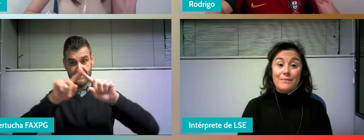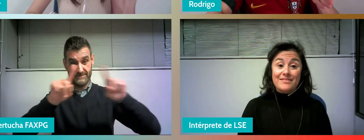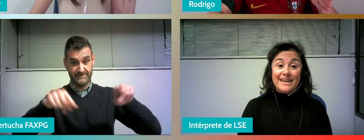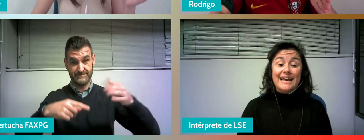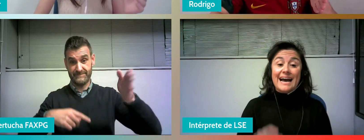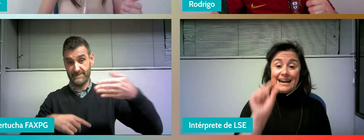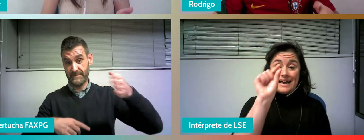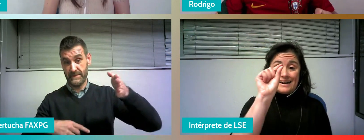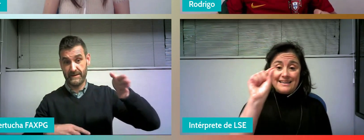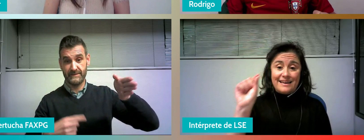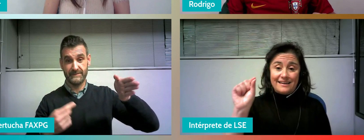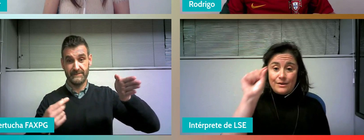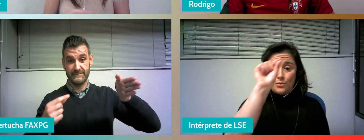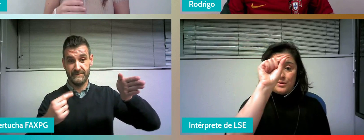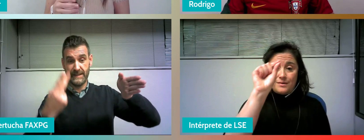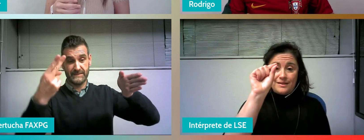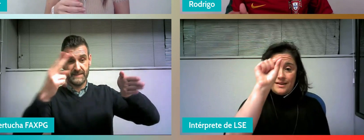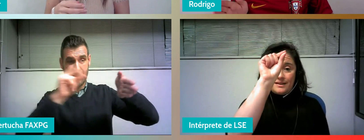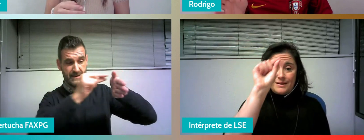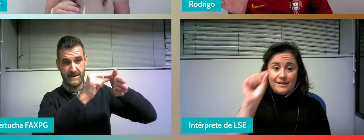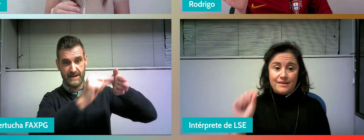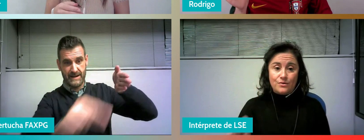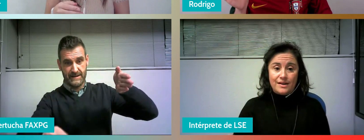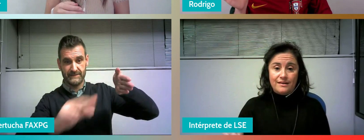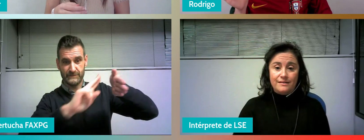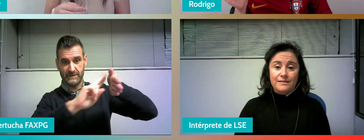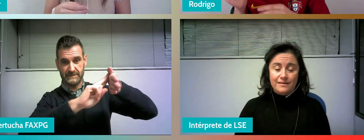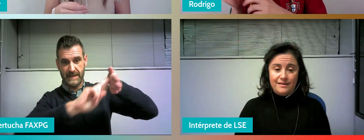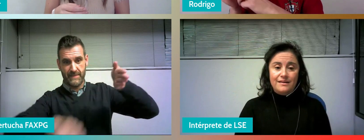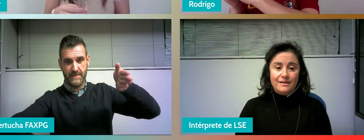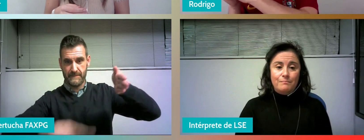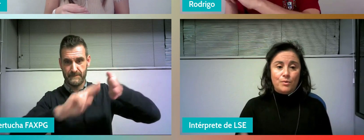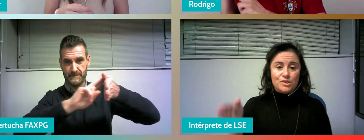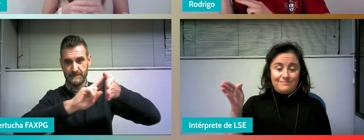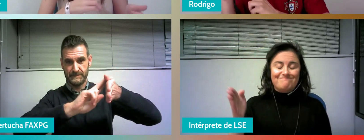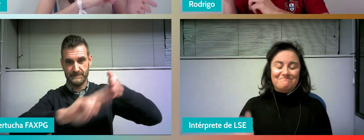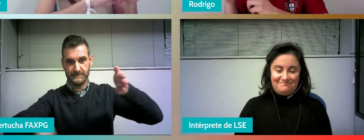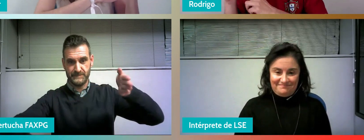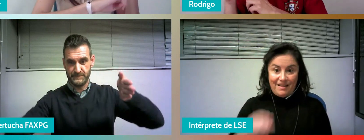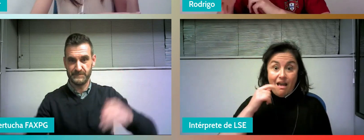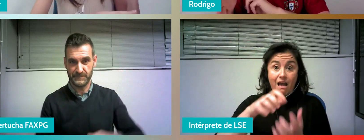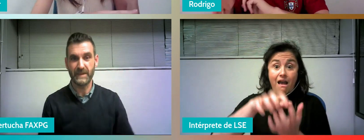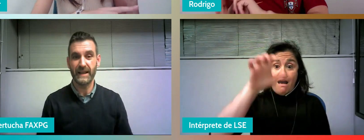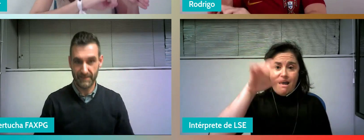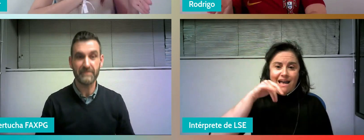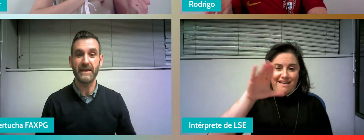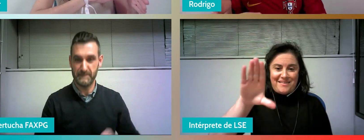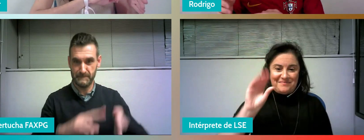Así? Con a bandeira, a raya que cruza a bandeira de maneira diagonal. Ah! Pues...